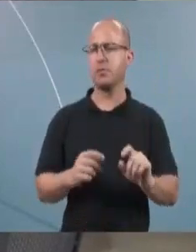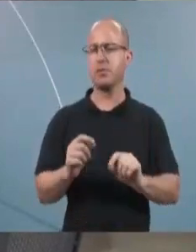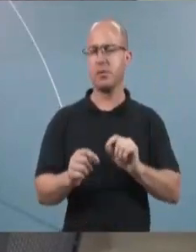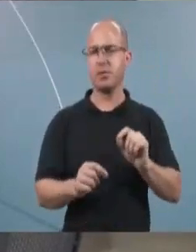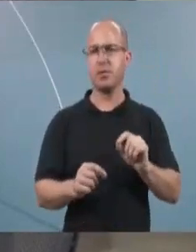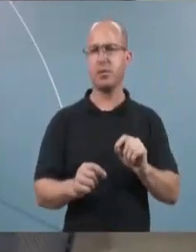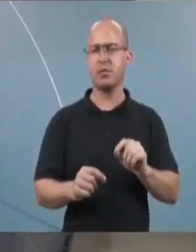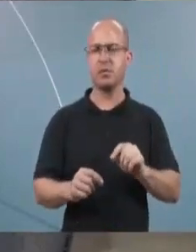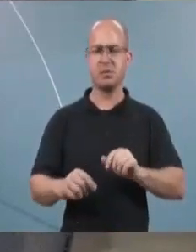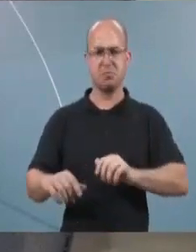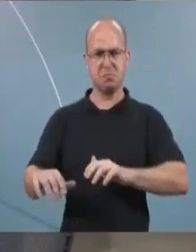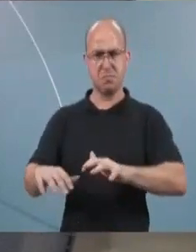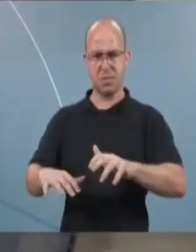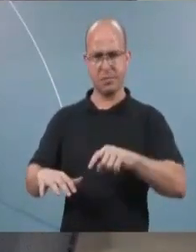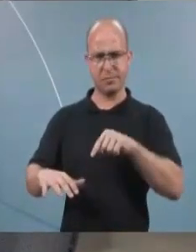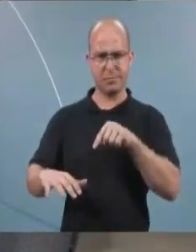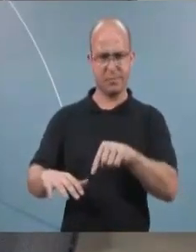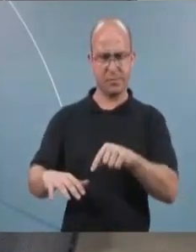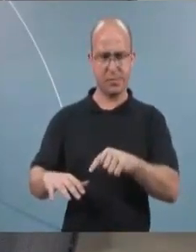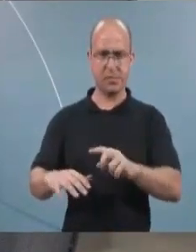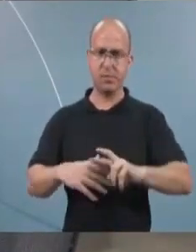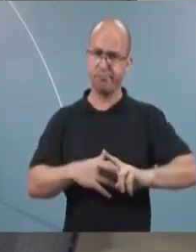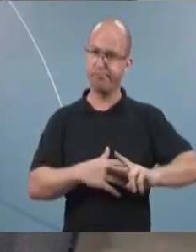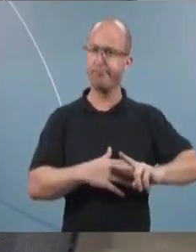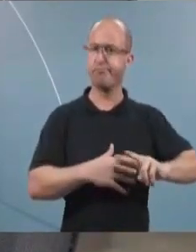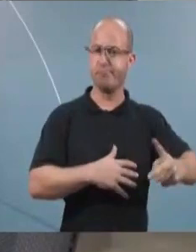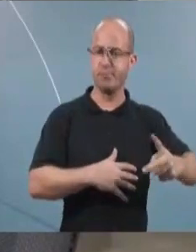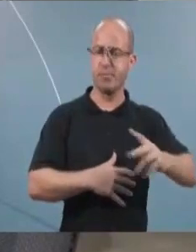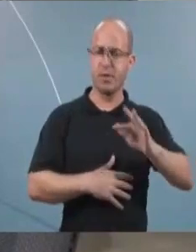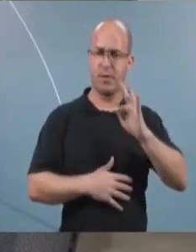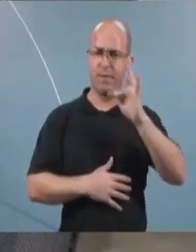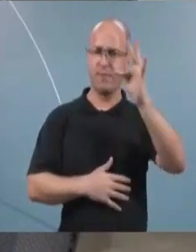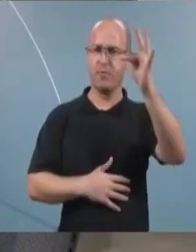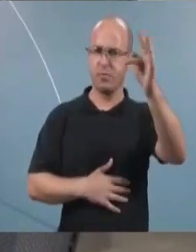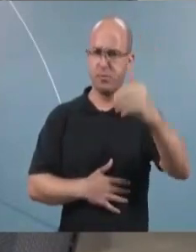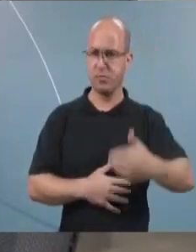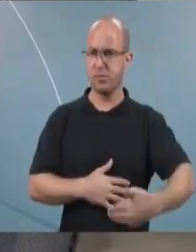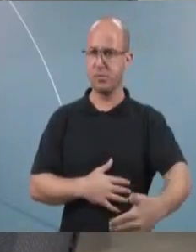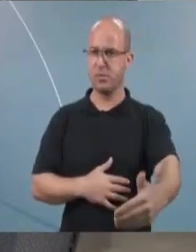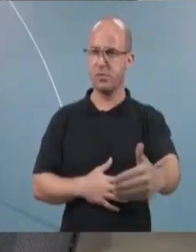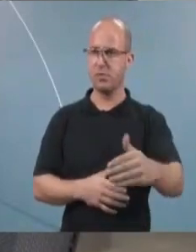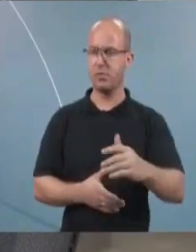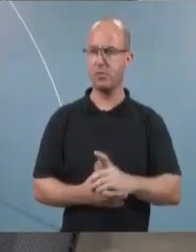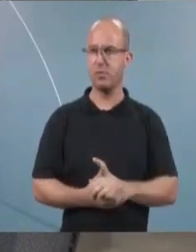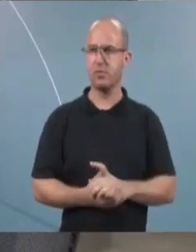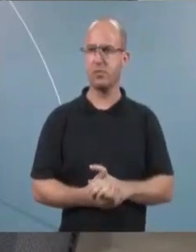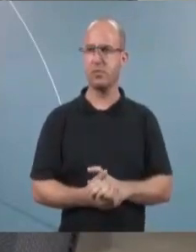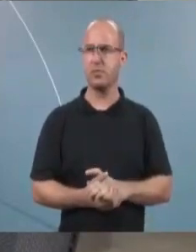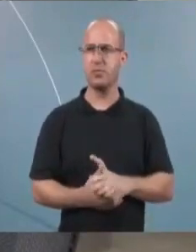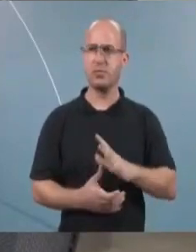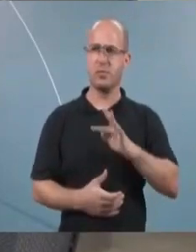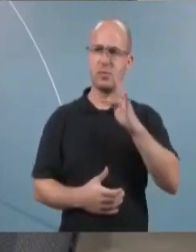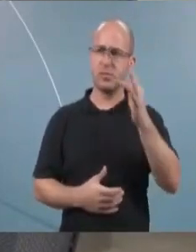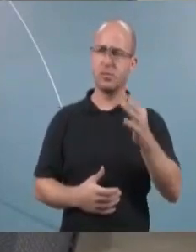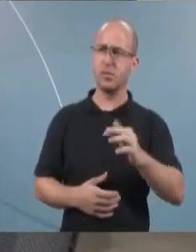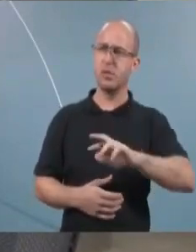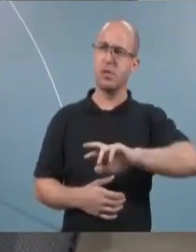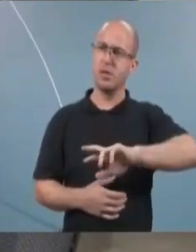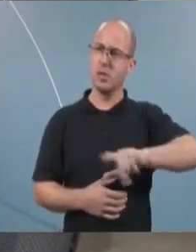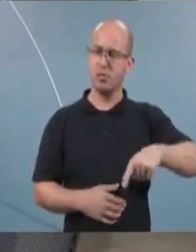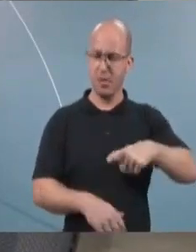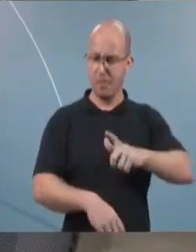que essas ações Elas têm consequência no futuro o futuro não é